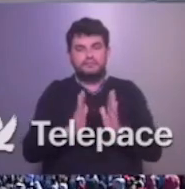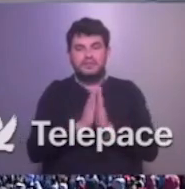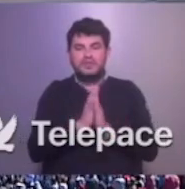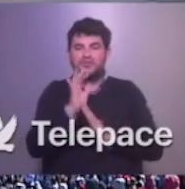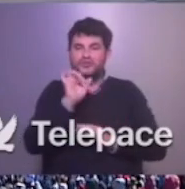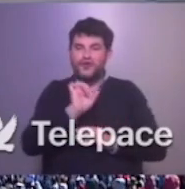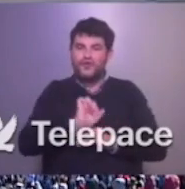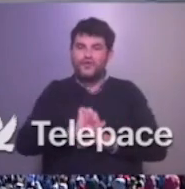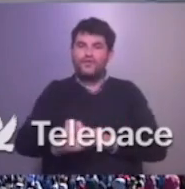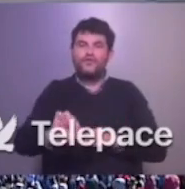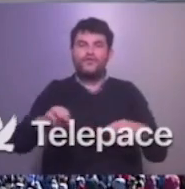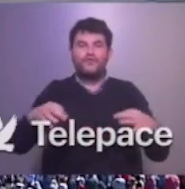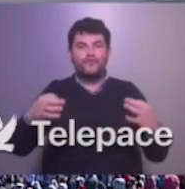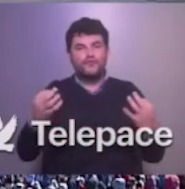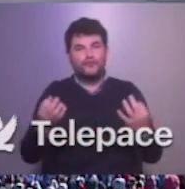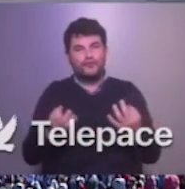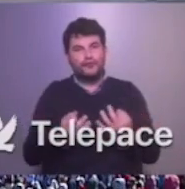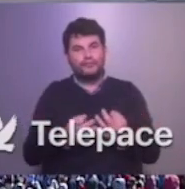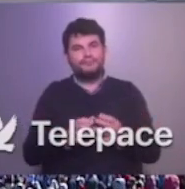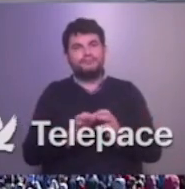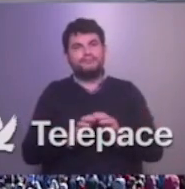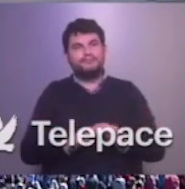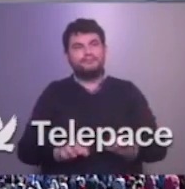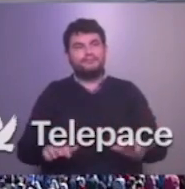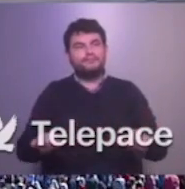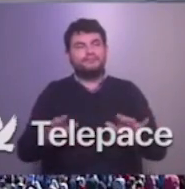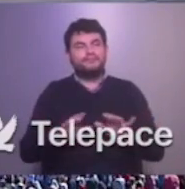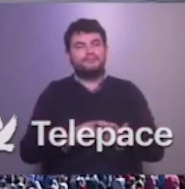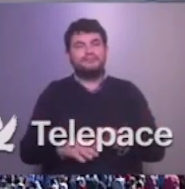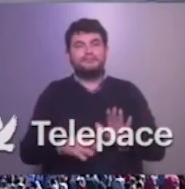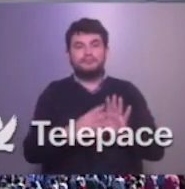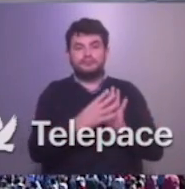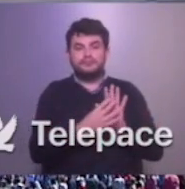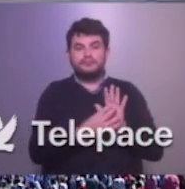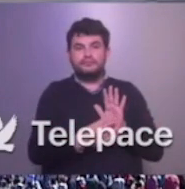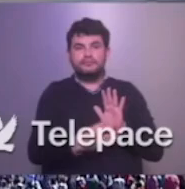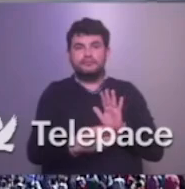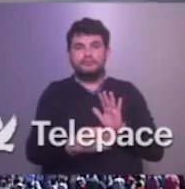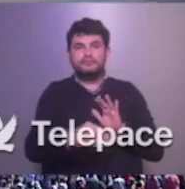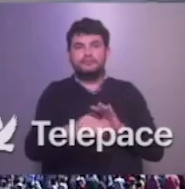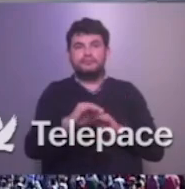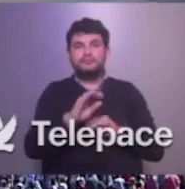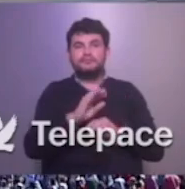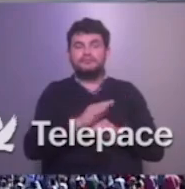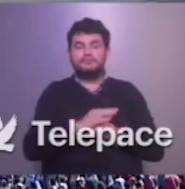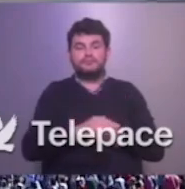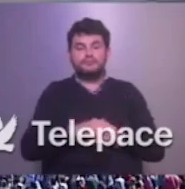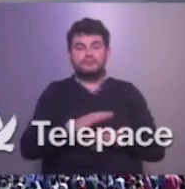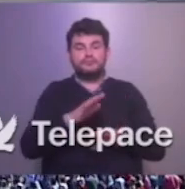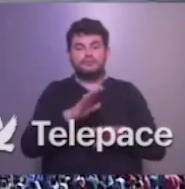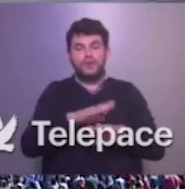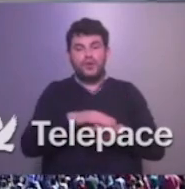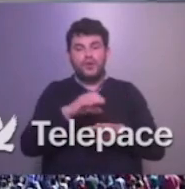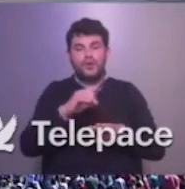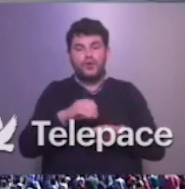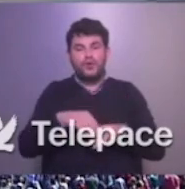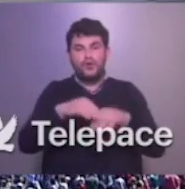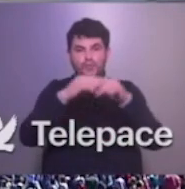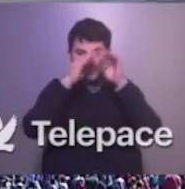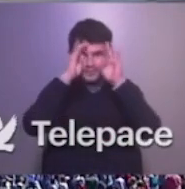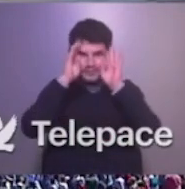presiede l'Eucaristia sta lasciando l'altare per